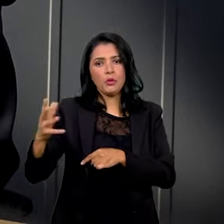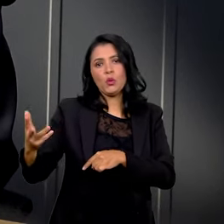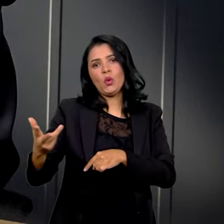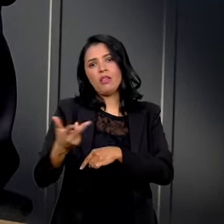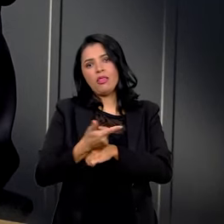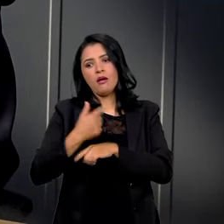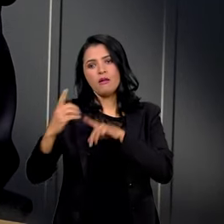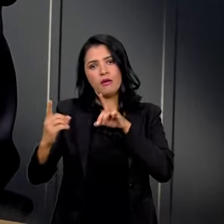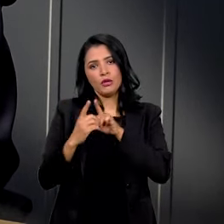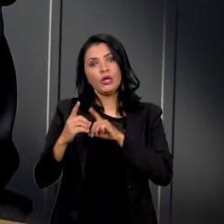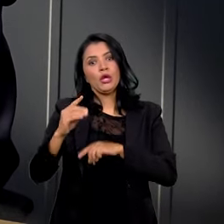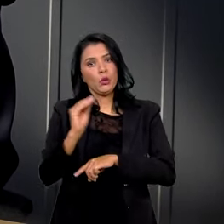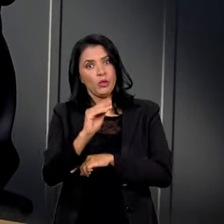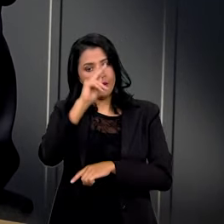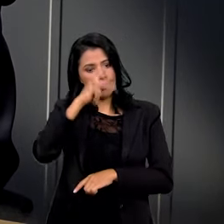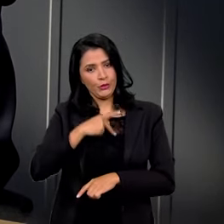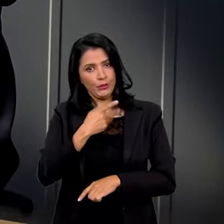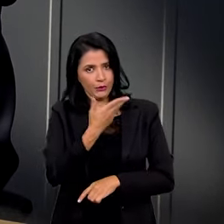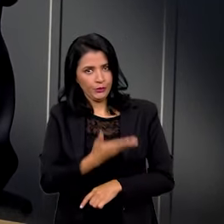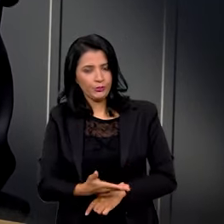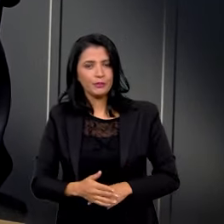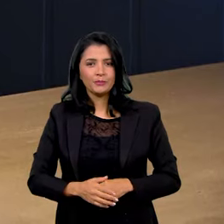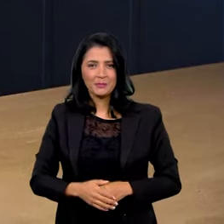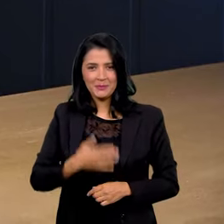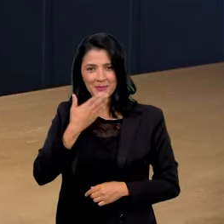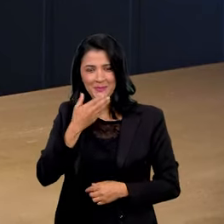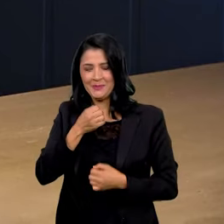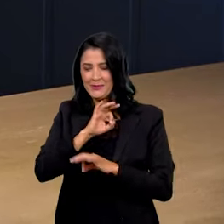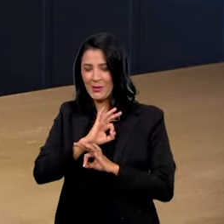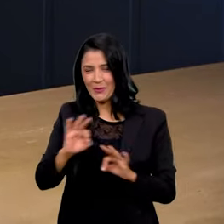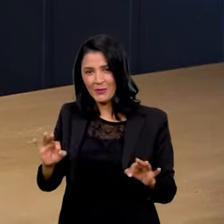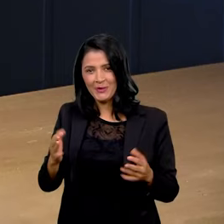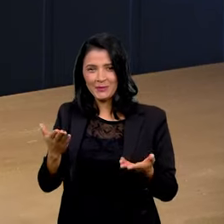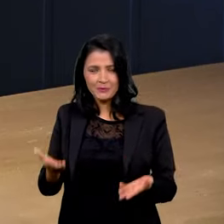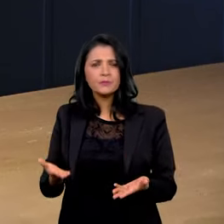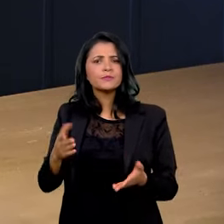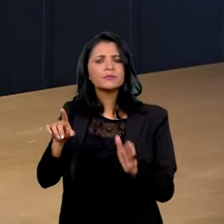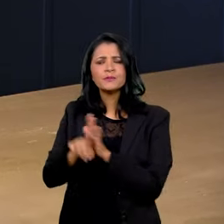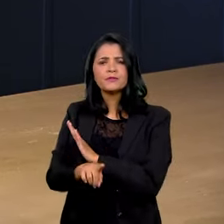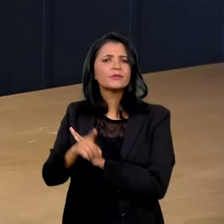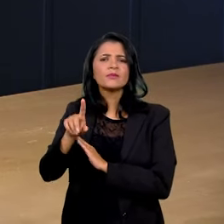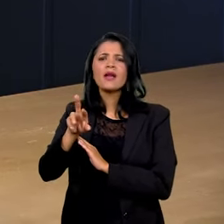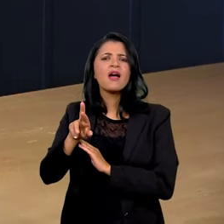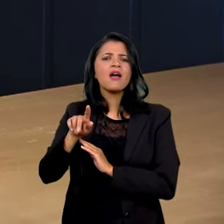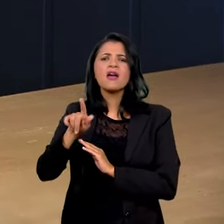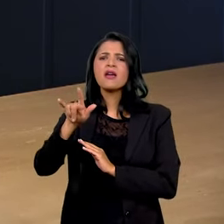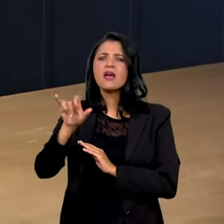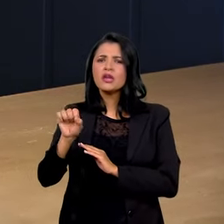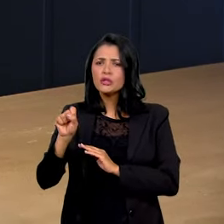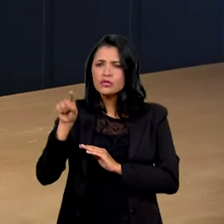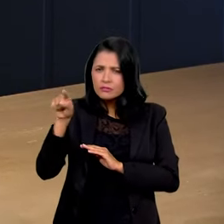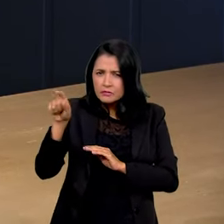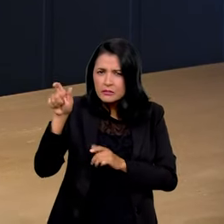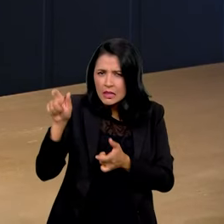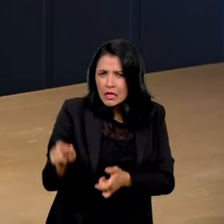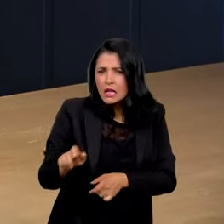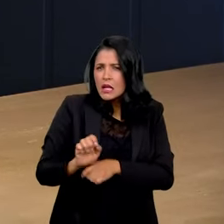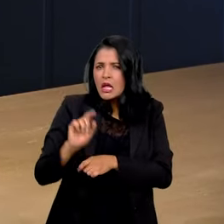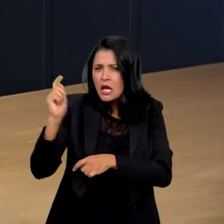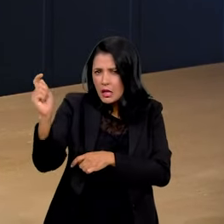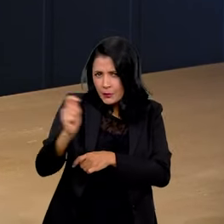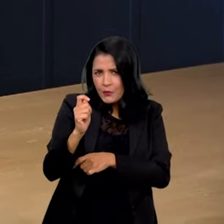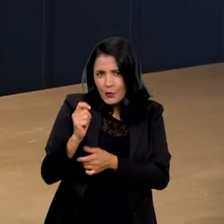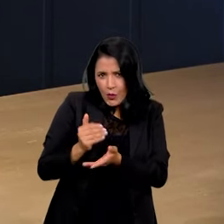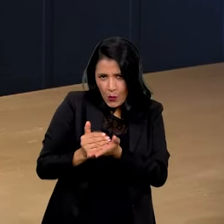sempre um atendimento de qualidade mas também um cuidado com esse profissional agora Régis como a situação no Rio Grande do Sul é catastrófica infelizmente né